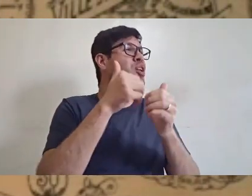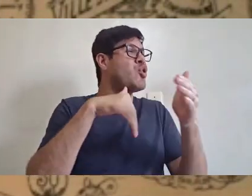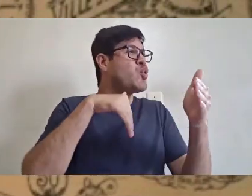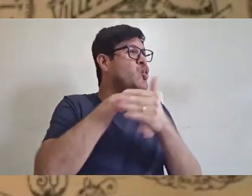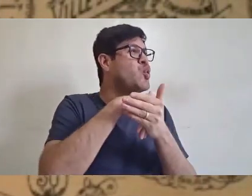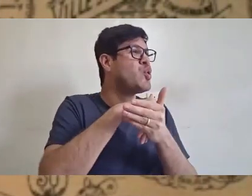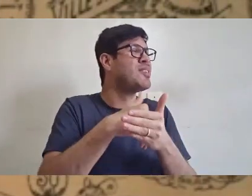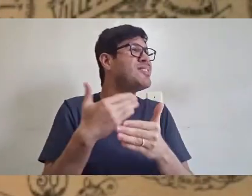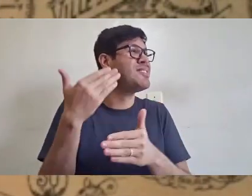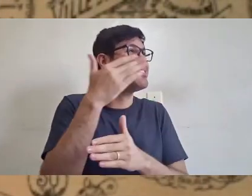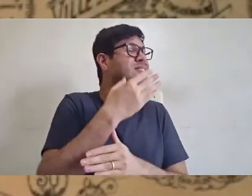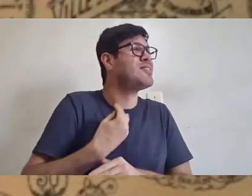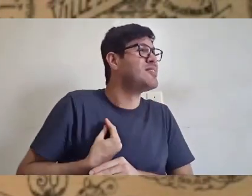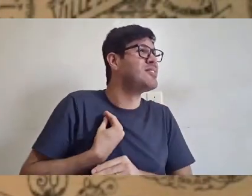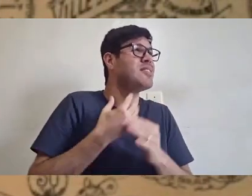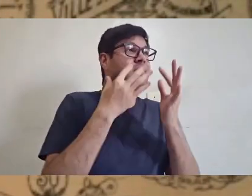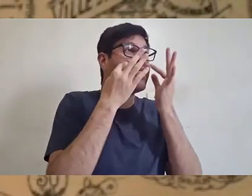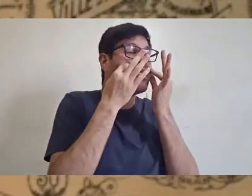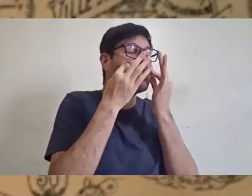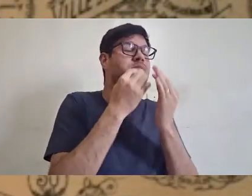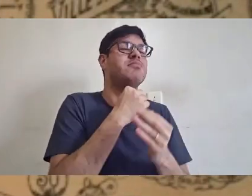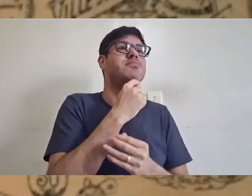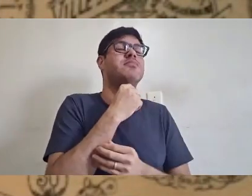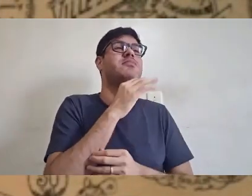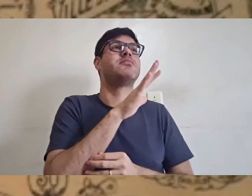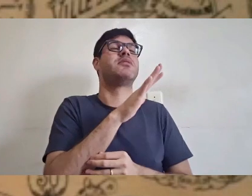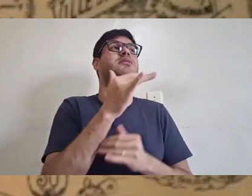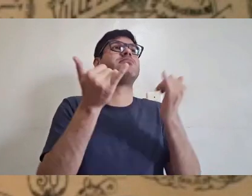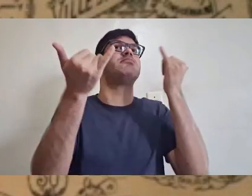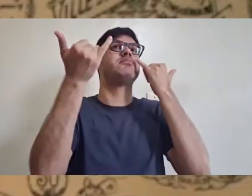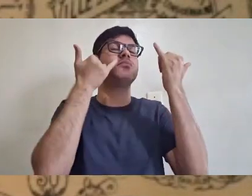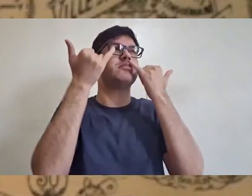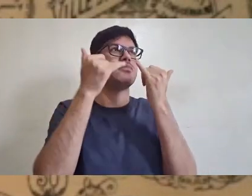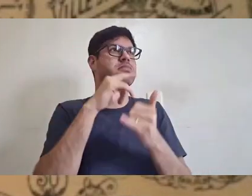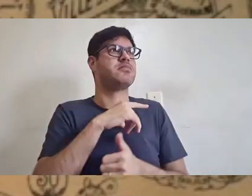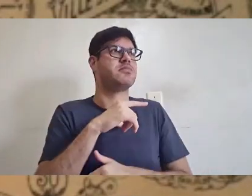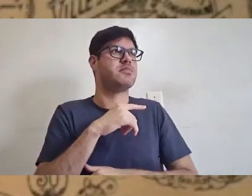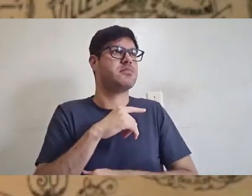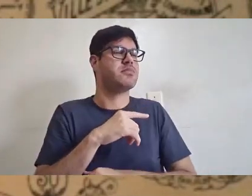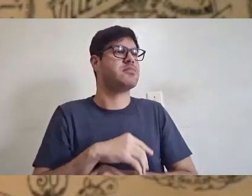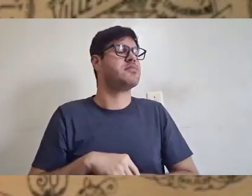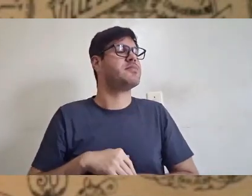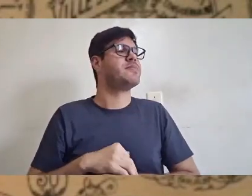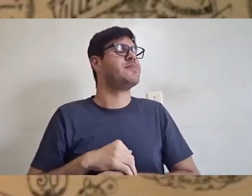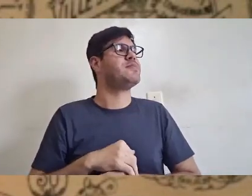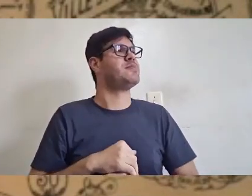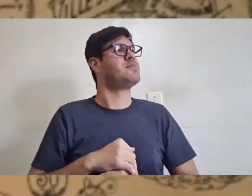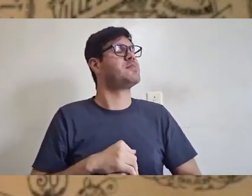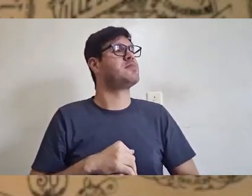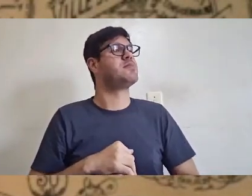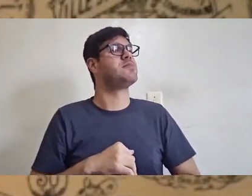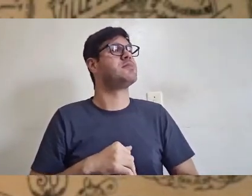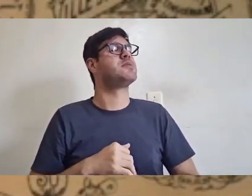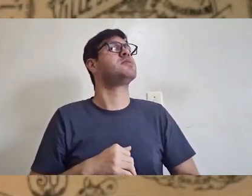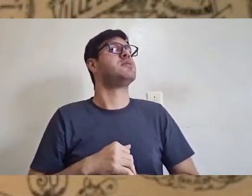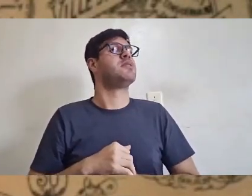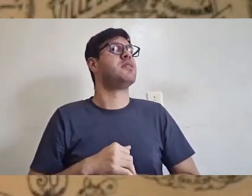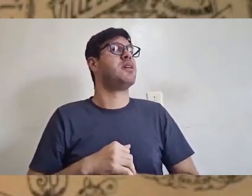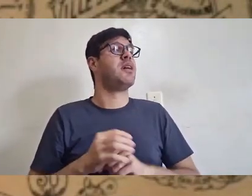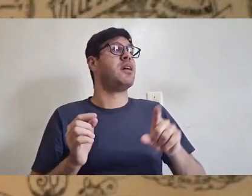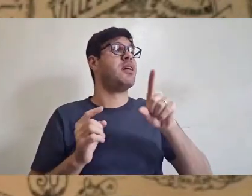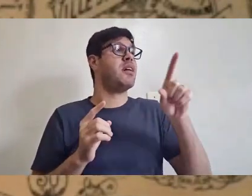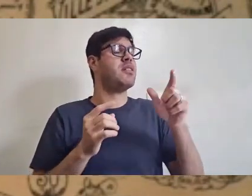pelas informações, pelas notícias que eu tomo conhecimento, eu vejo que está num bom